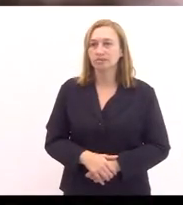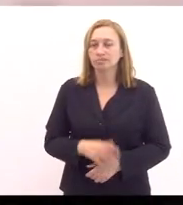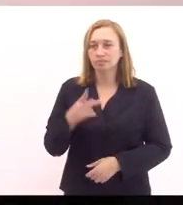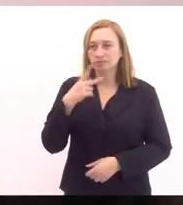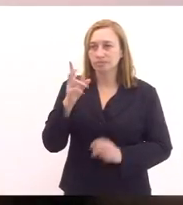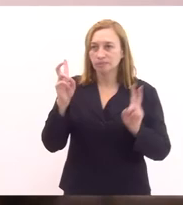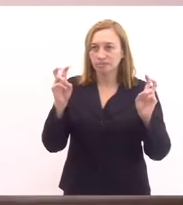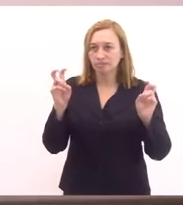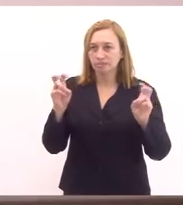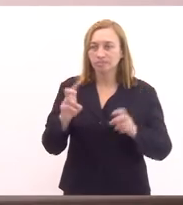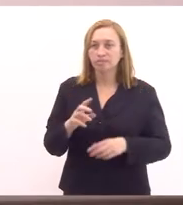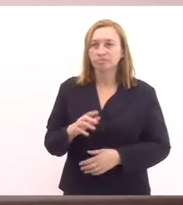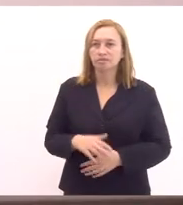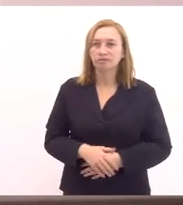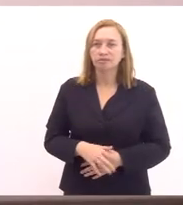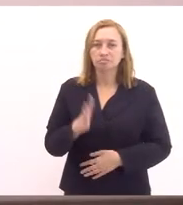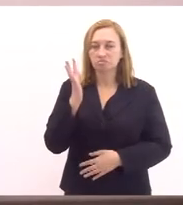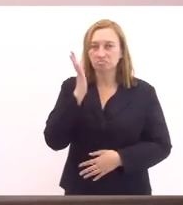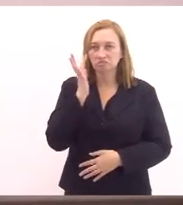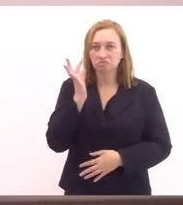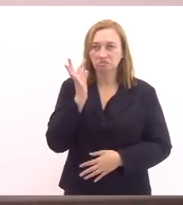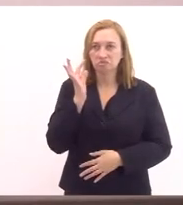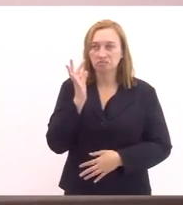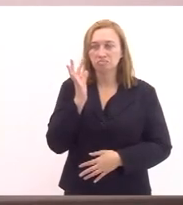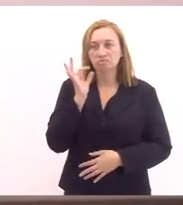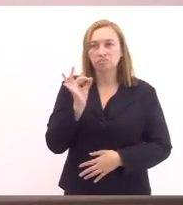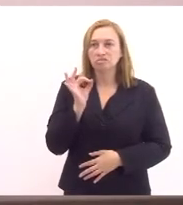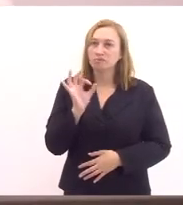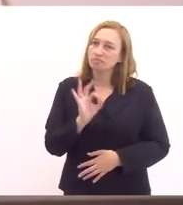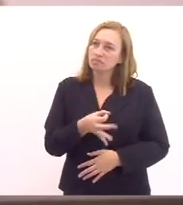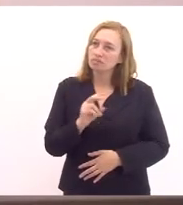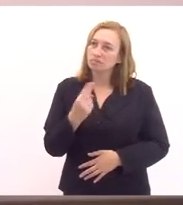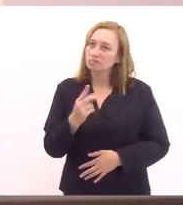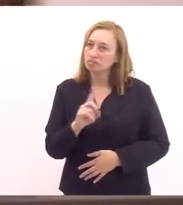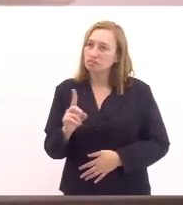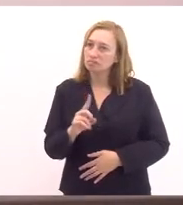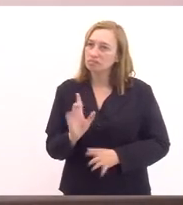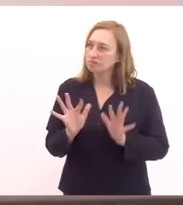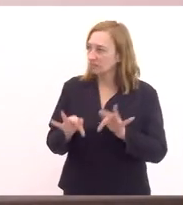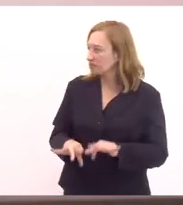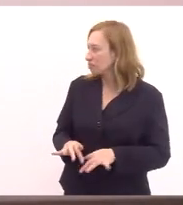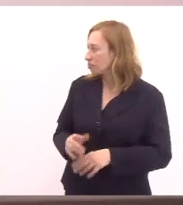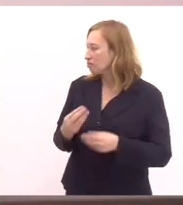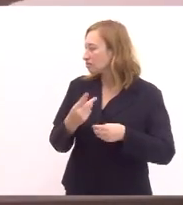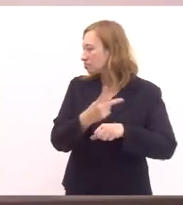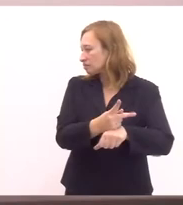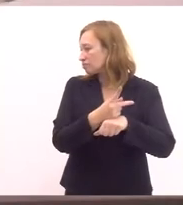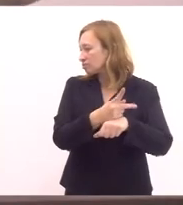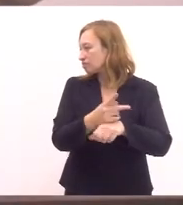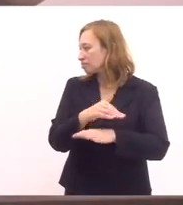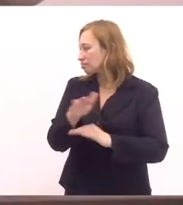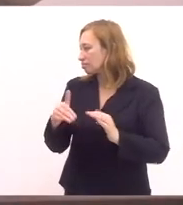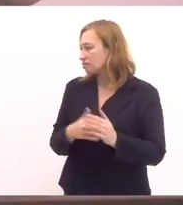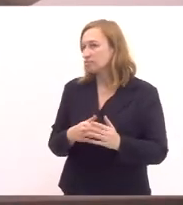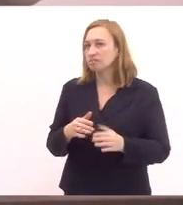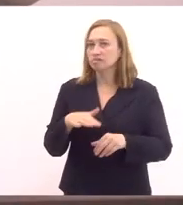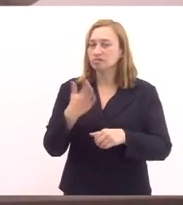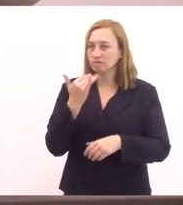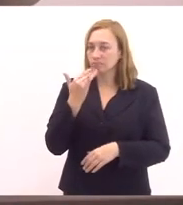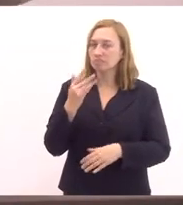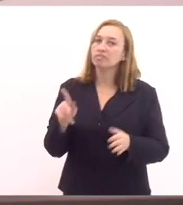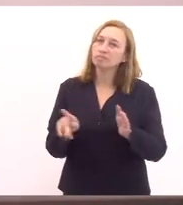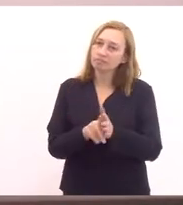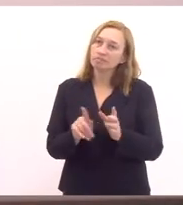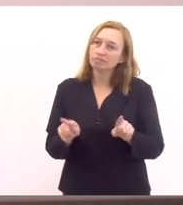levanto uma questão não tenho certeza se é adequado não já tá aqui no encerramento vamos entregar os prémios todos vamos almoçar